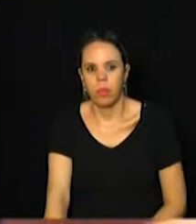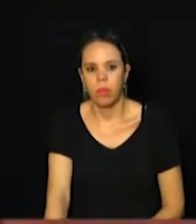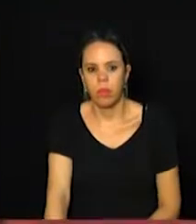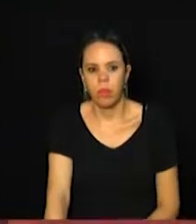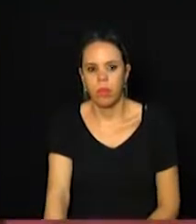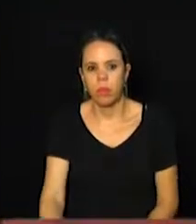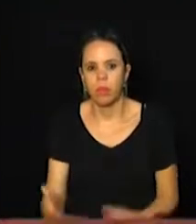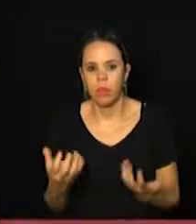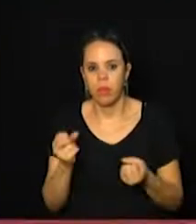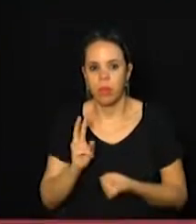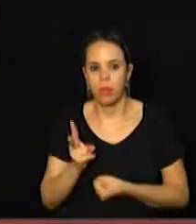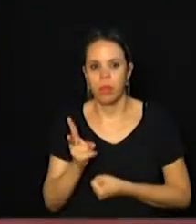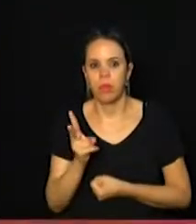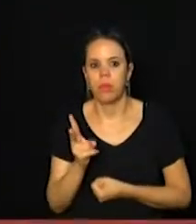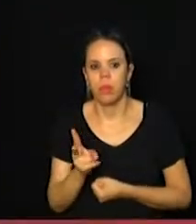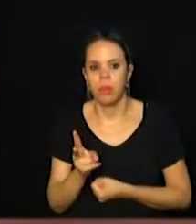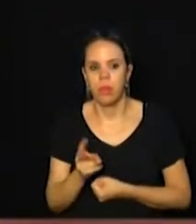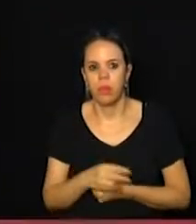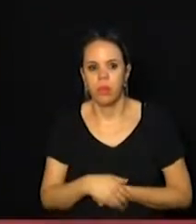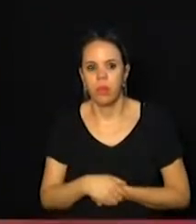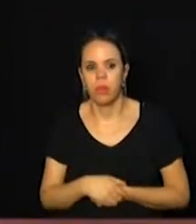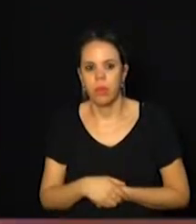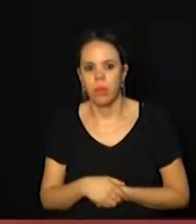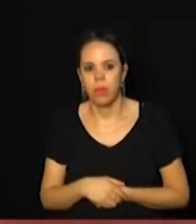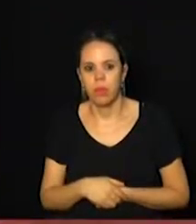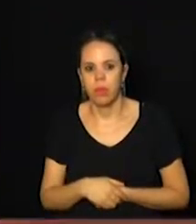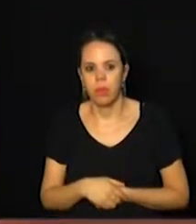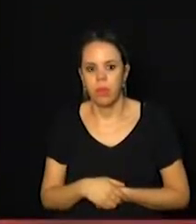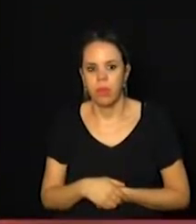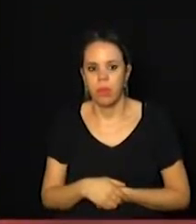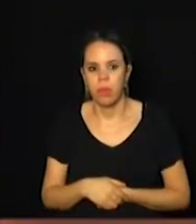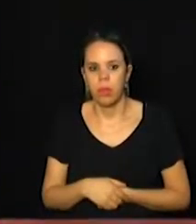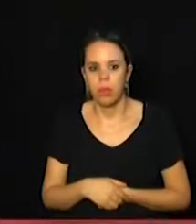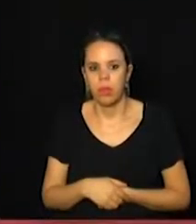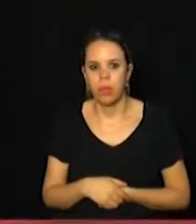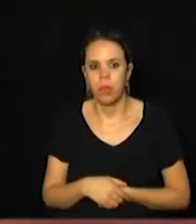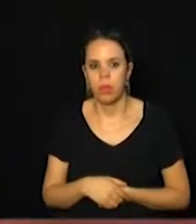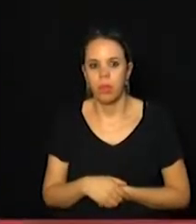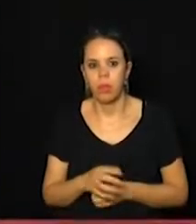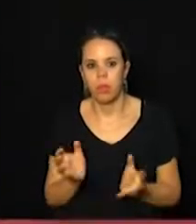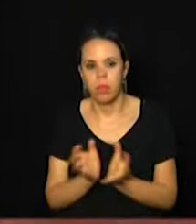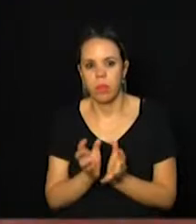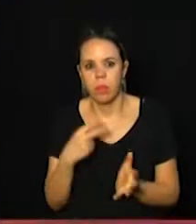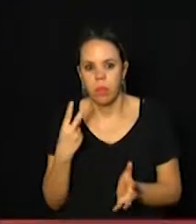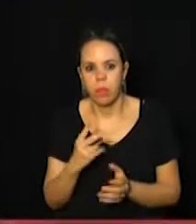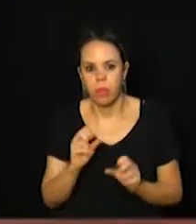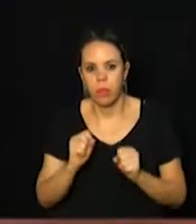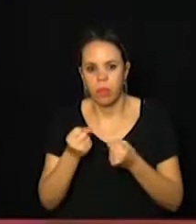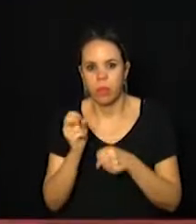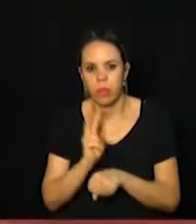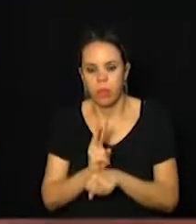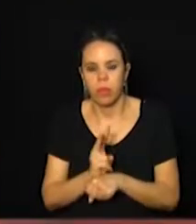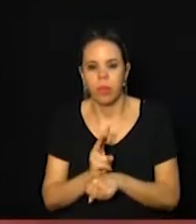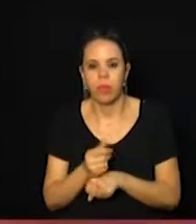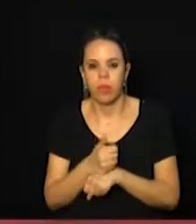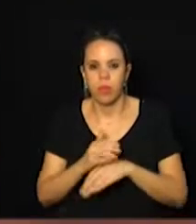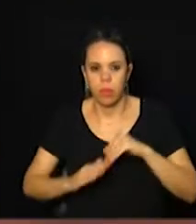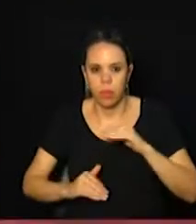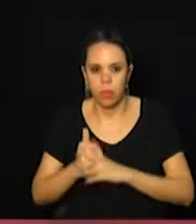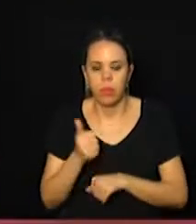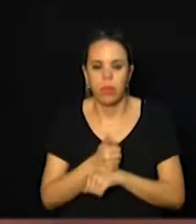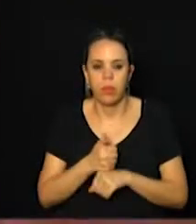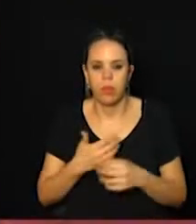e vamos continuidade na nossa o nosso frente parlamentar em defesa da preservação da profissão de